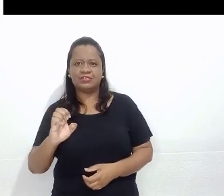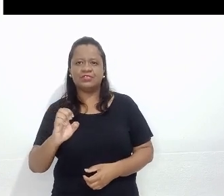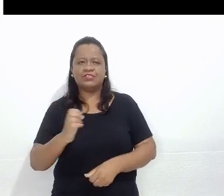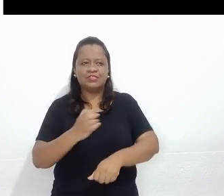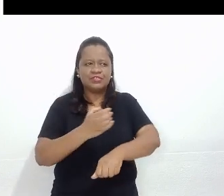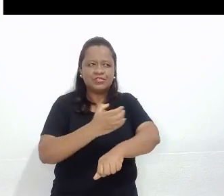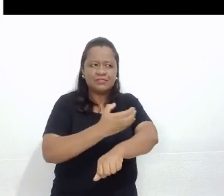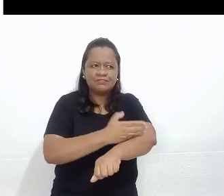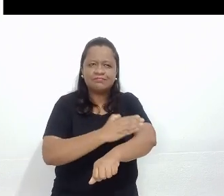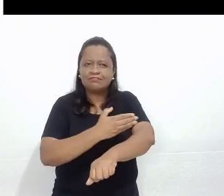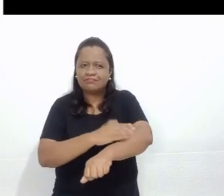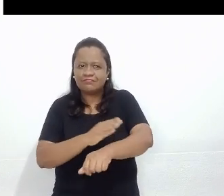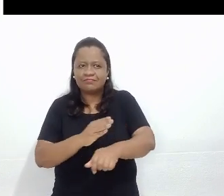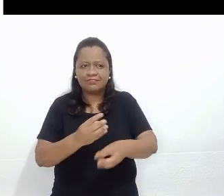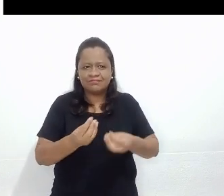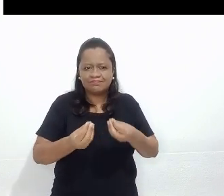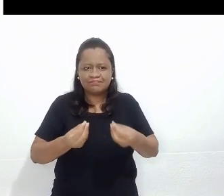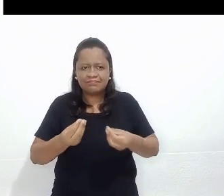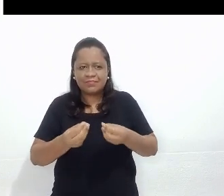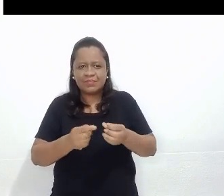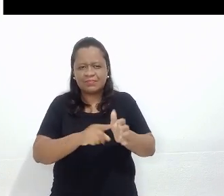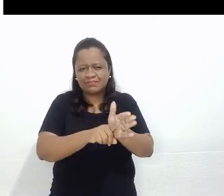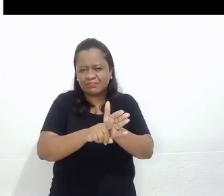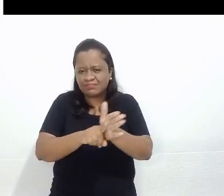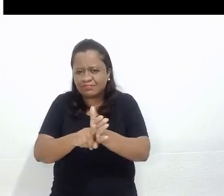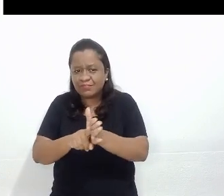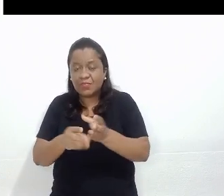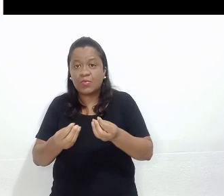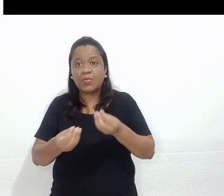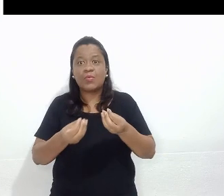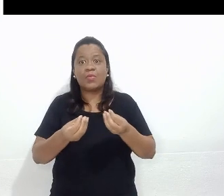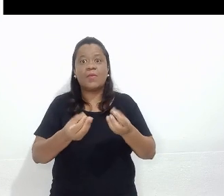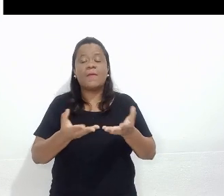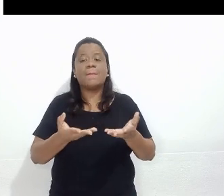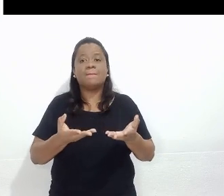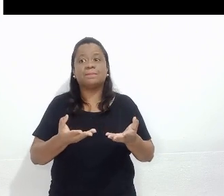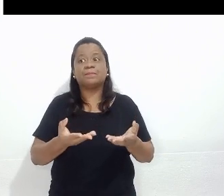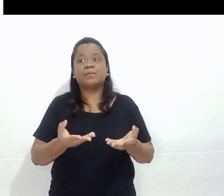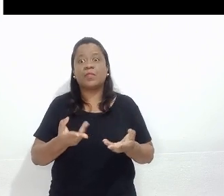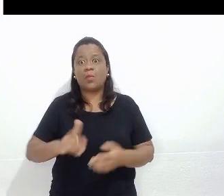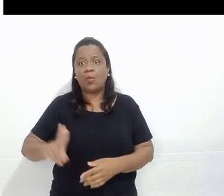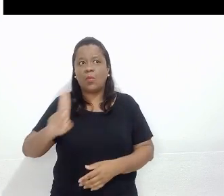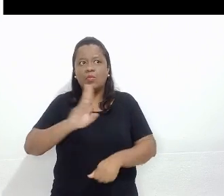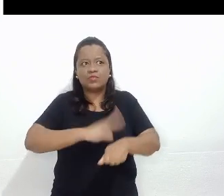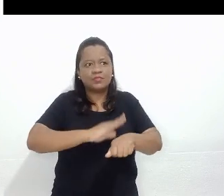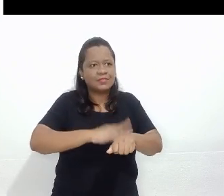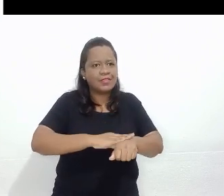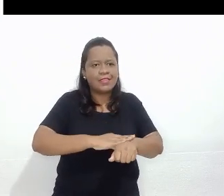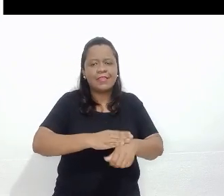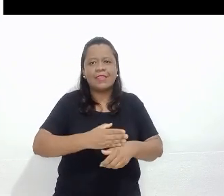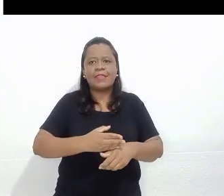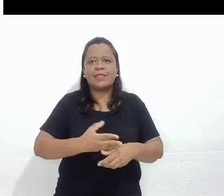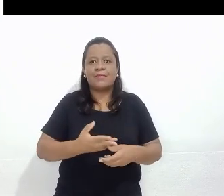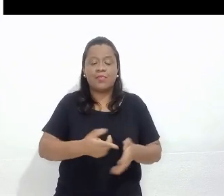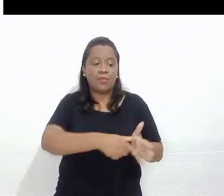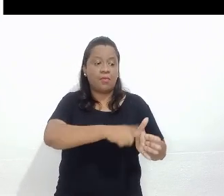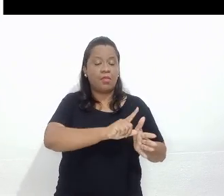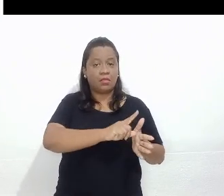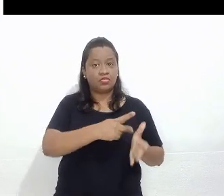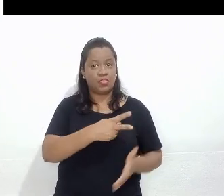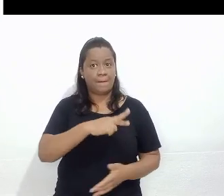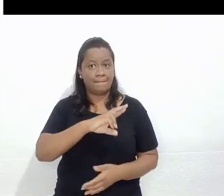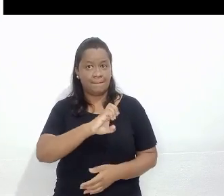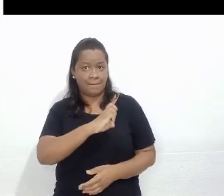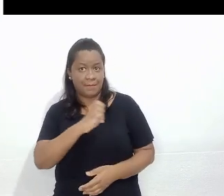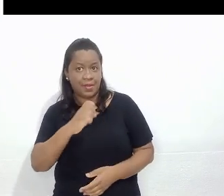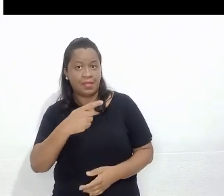Conte esse tempo que você tem que ter antes de ir para o set de filmagem para valer. Use o tempo que você tem de pré-produção para